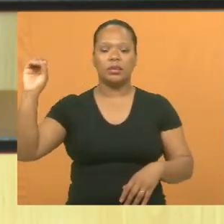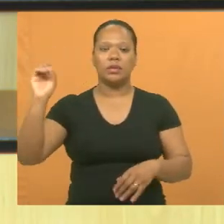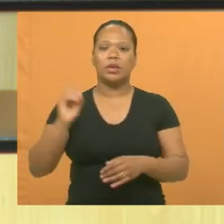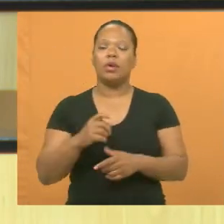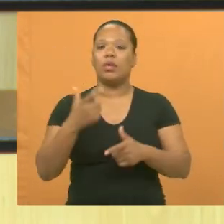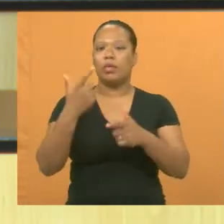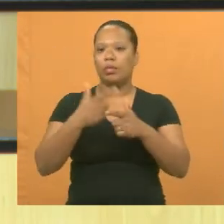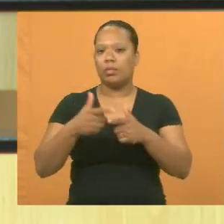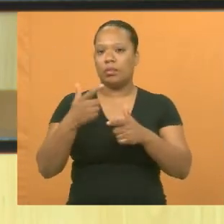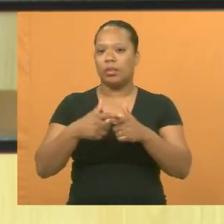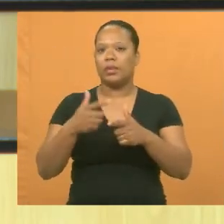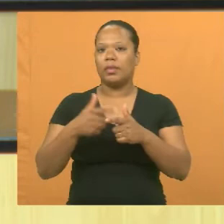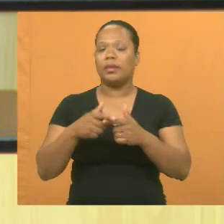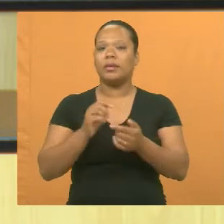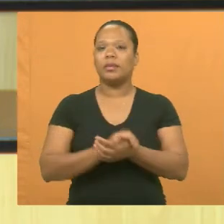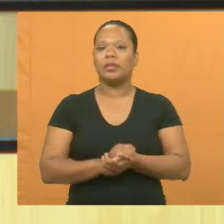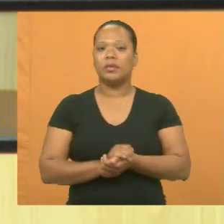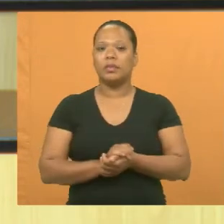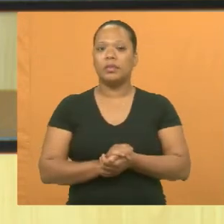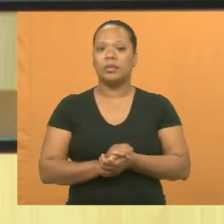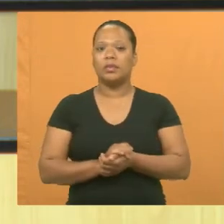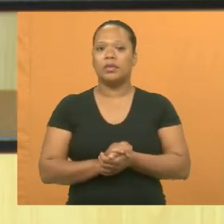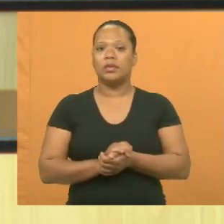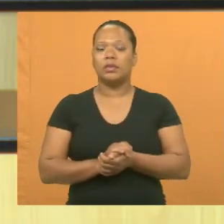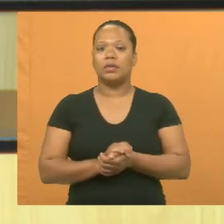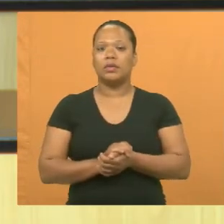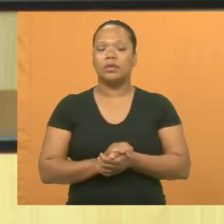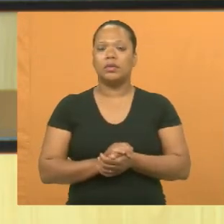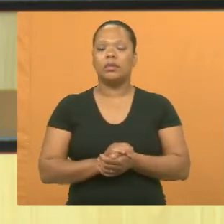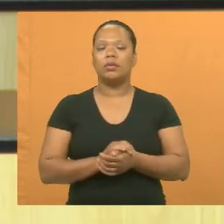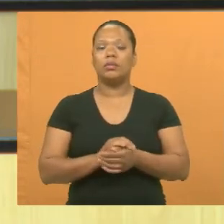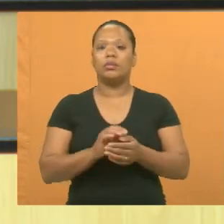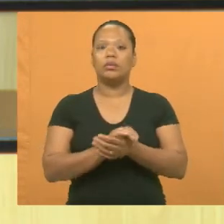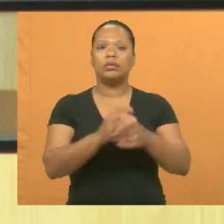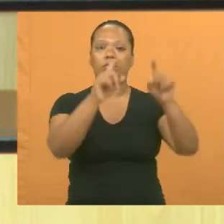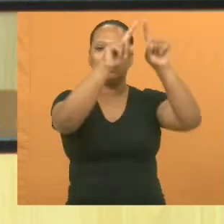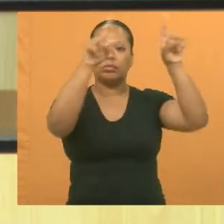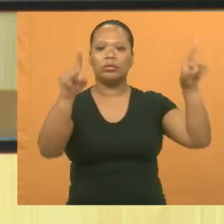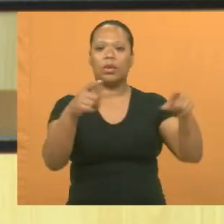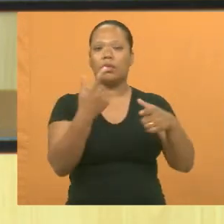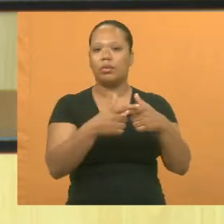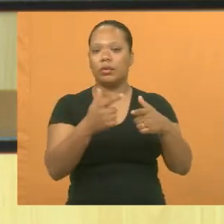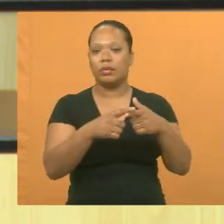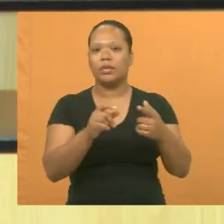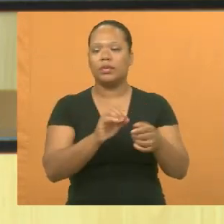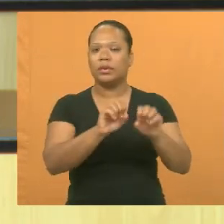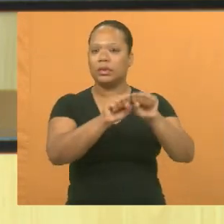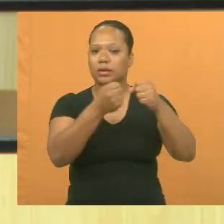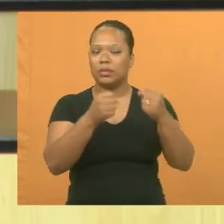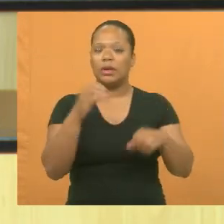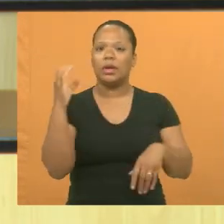que o problema seria decorrente de um armário de conexão quebrado. Assim, solicitamos urgência no atendimento